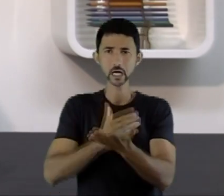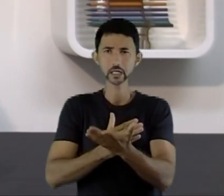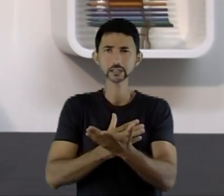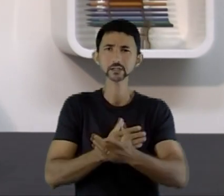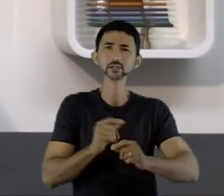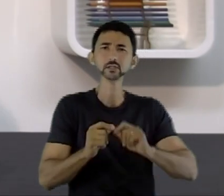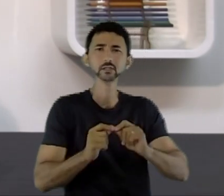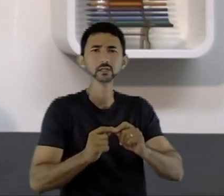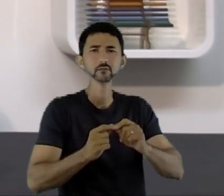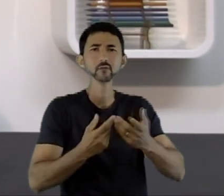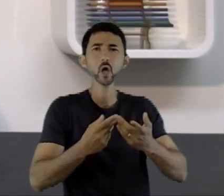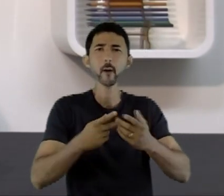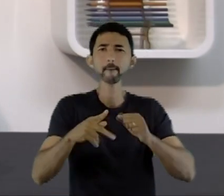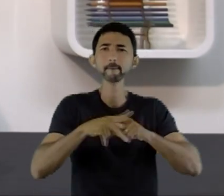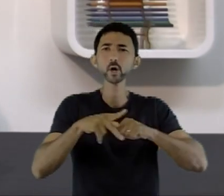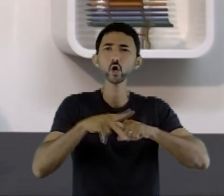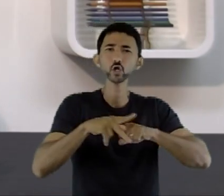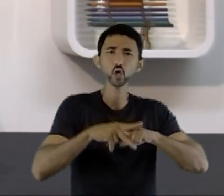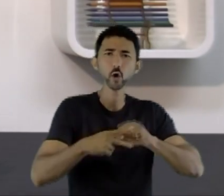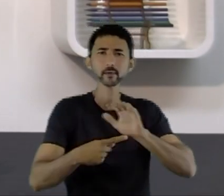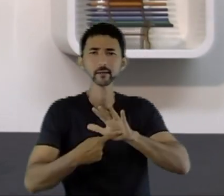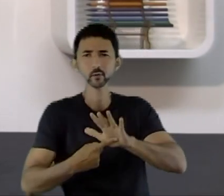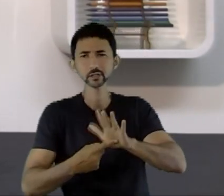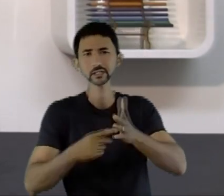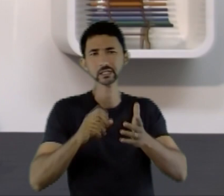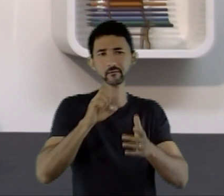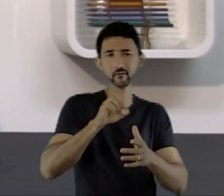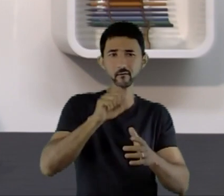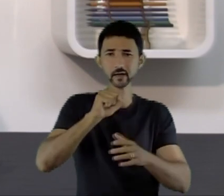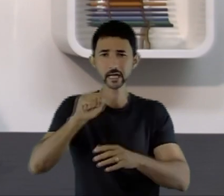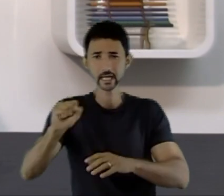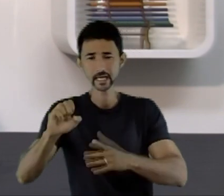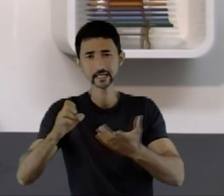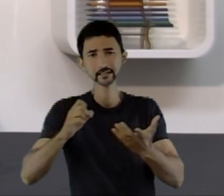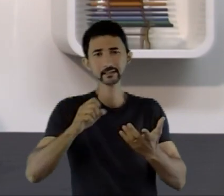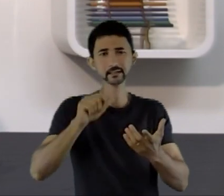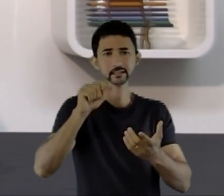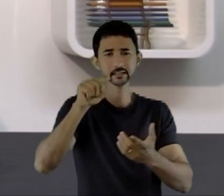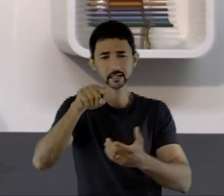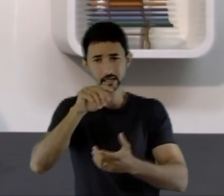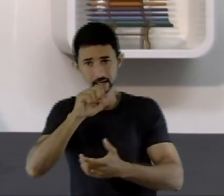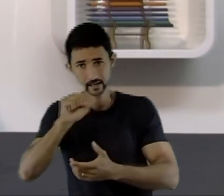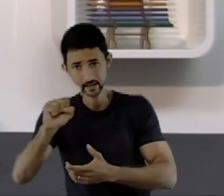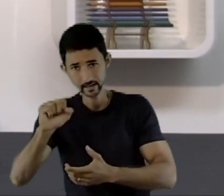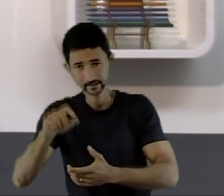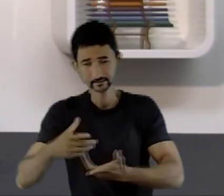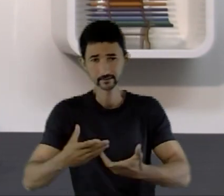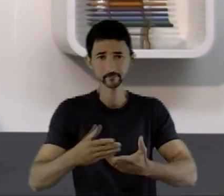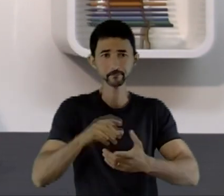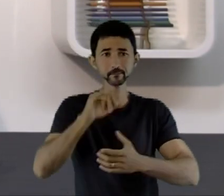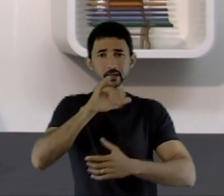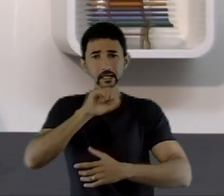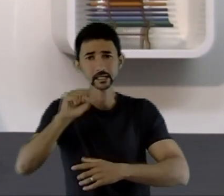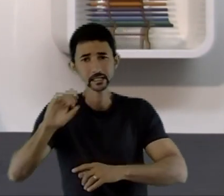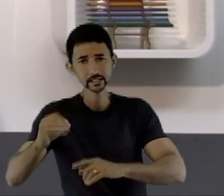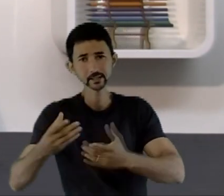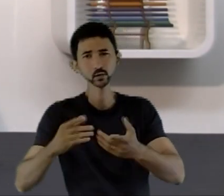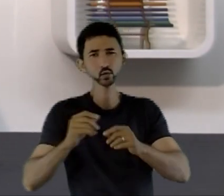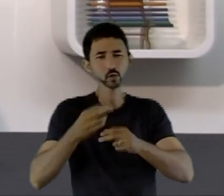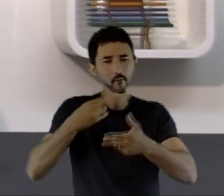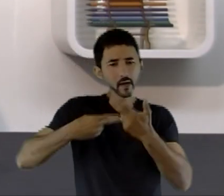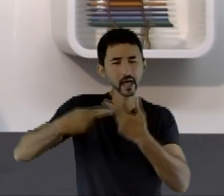anteriores que os pronomes demonstrativos esse, essa, isso, o pronome pessoal, eles